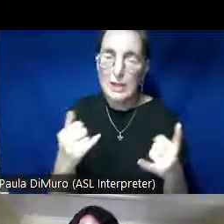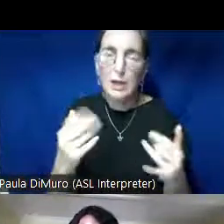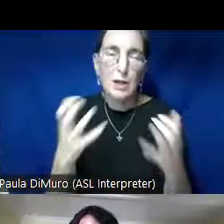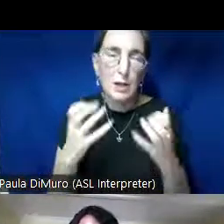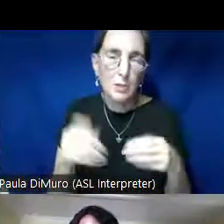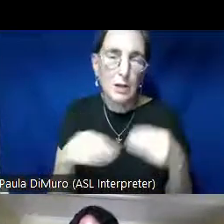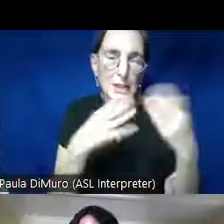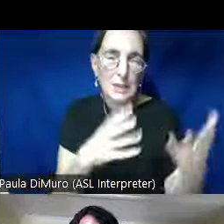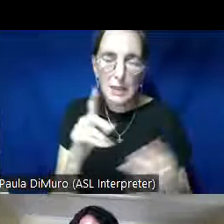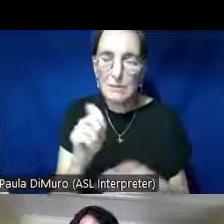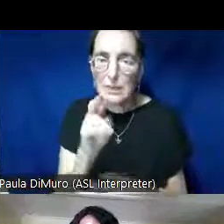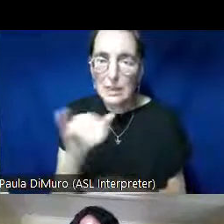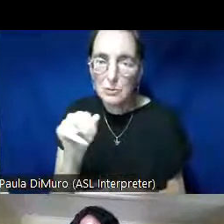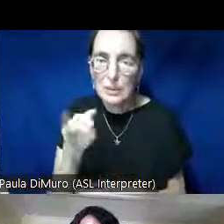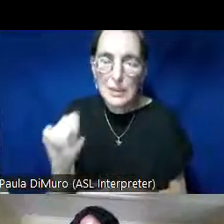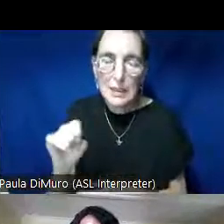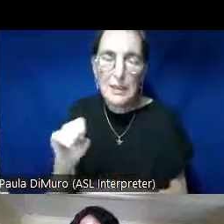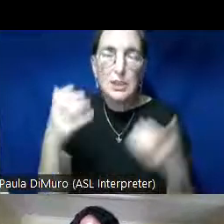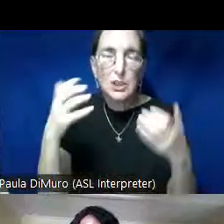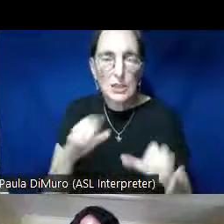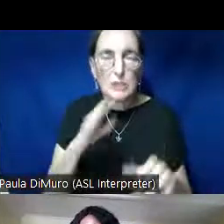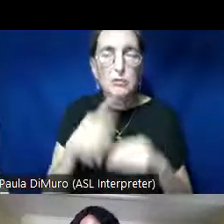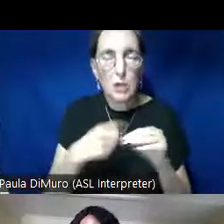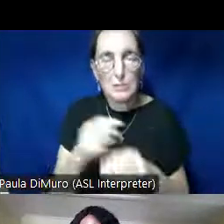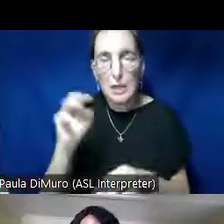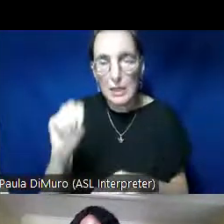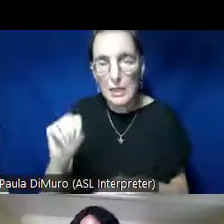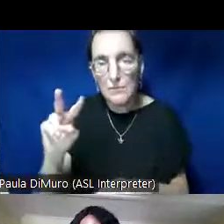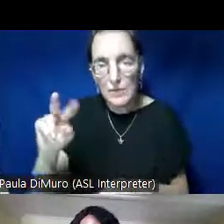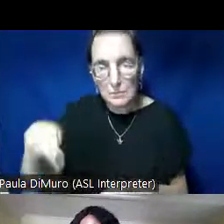mais tarde e nos